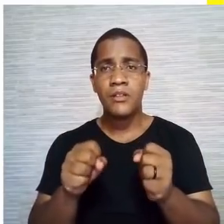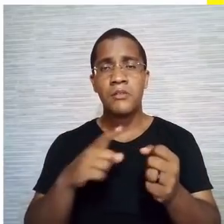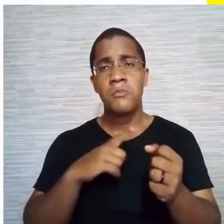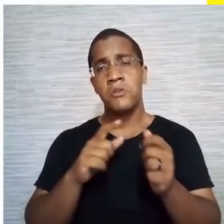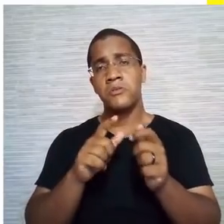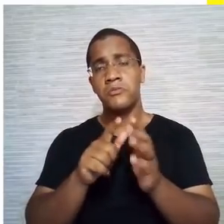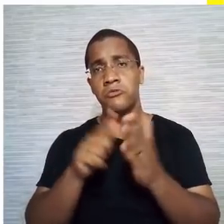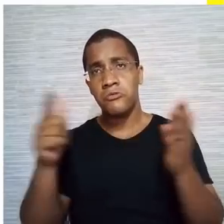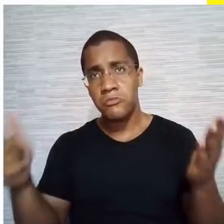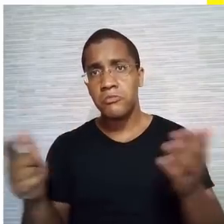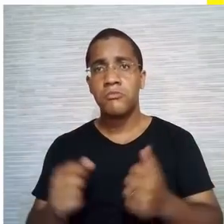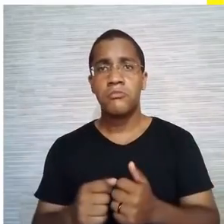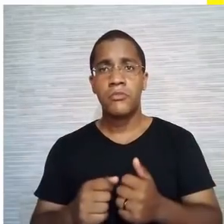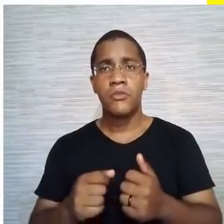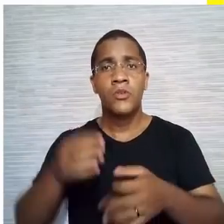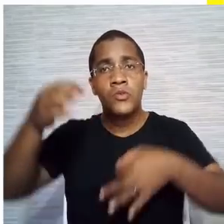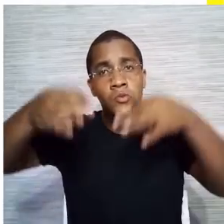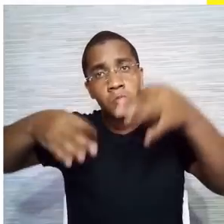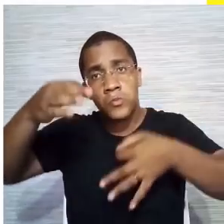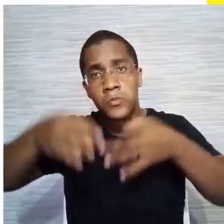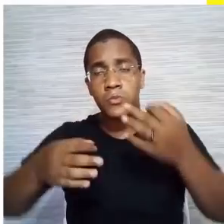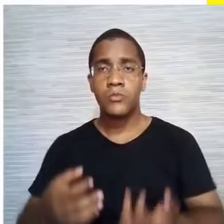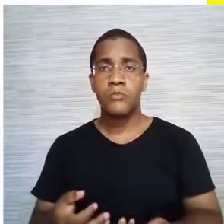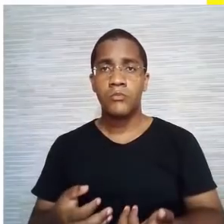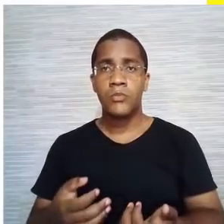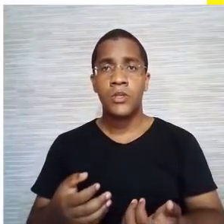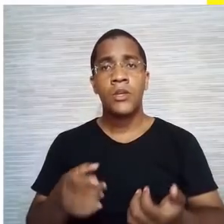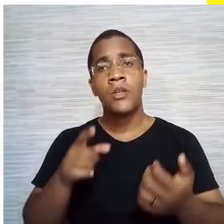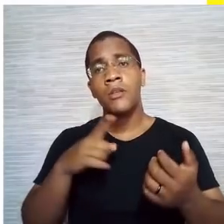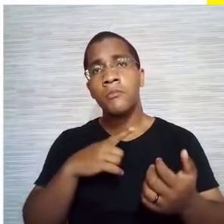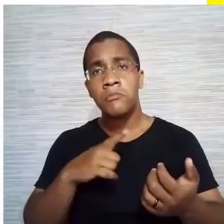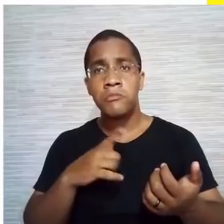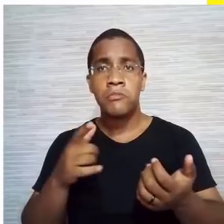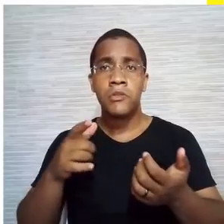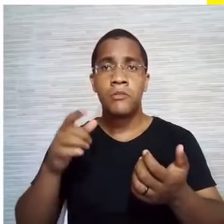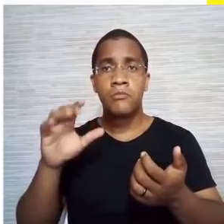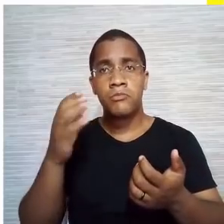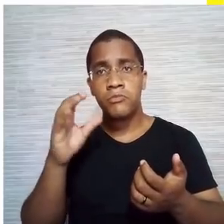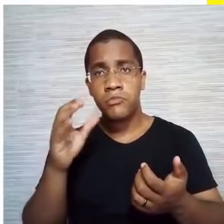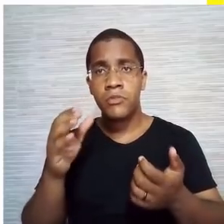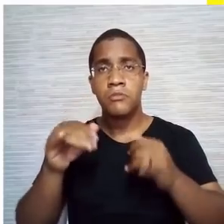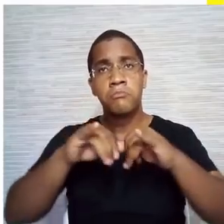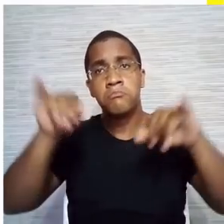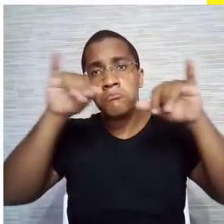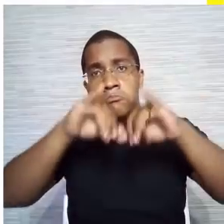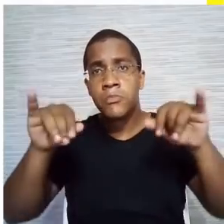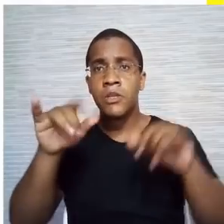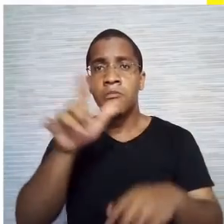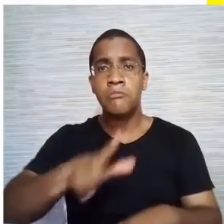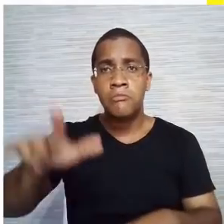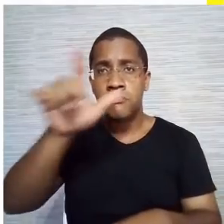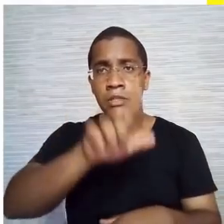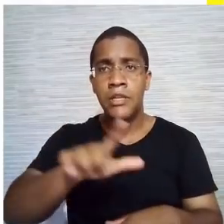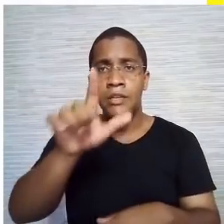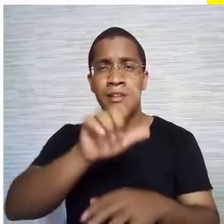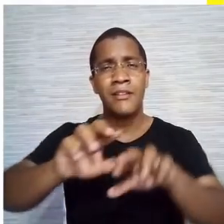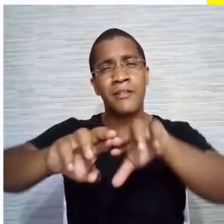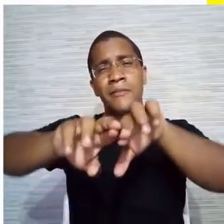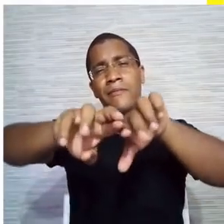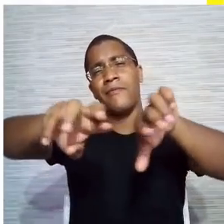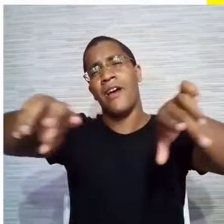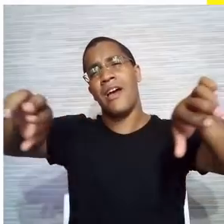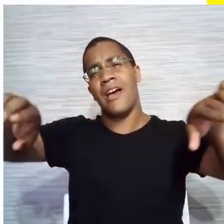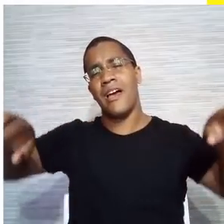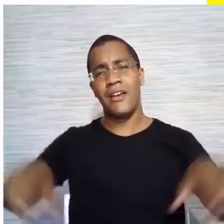área jornalística, da área jurídica, da área publicitária, da área científica, a área literária, como eu falei,